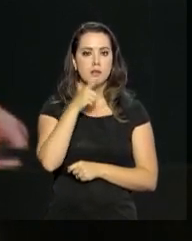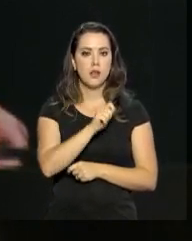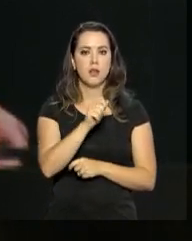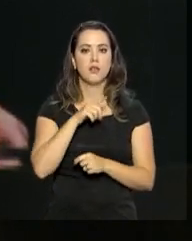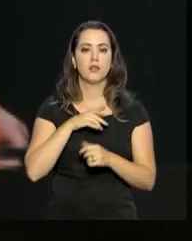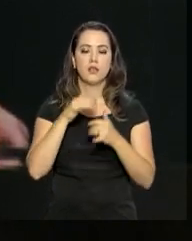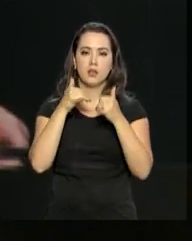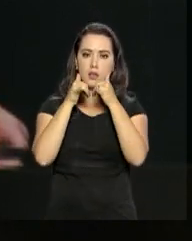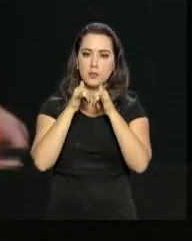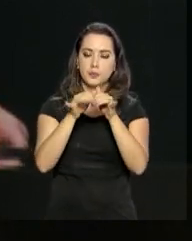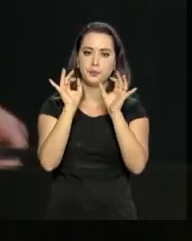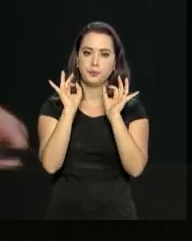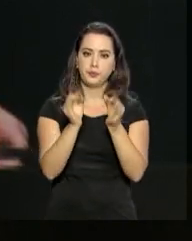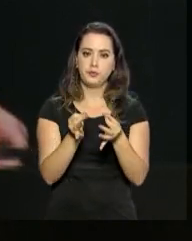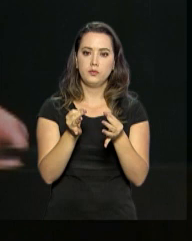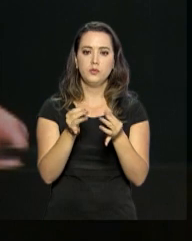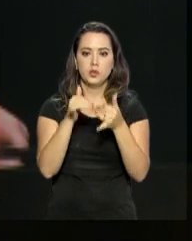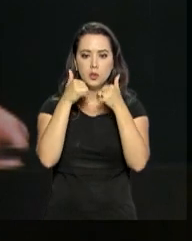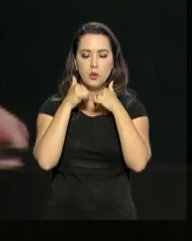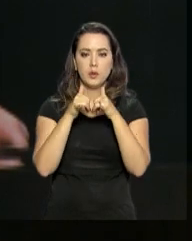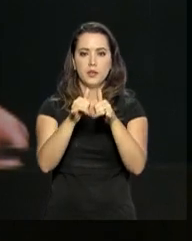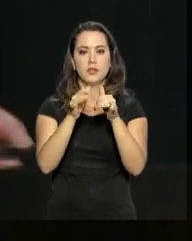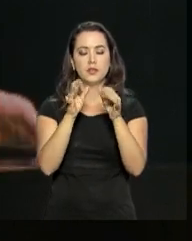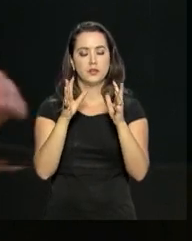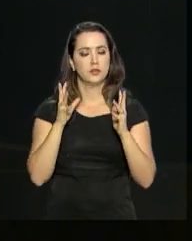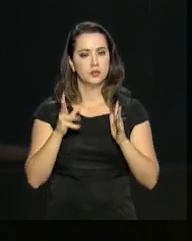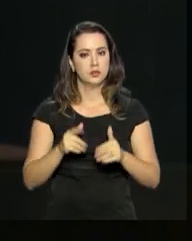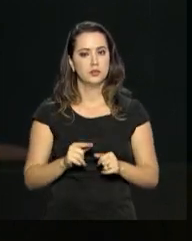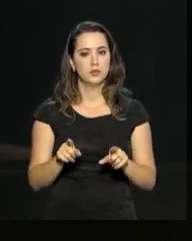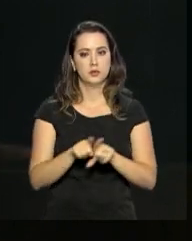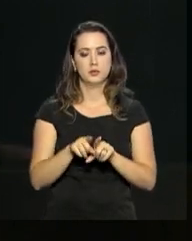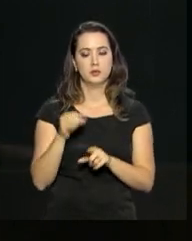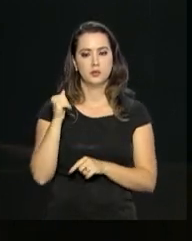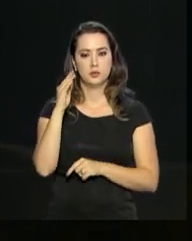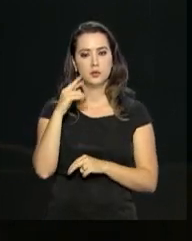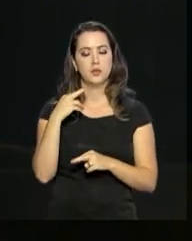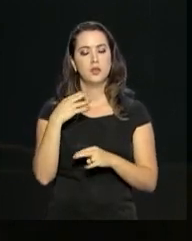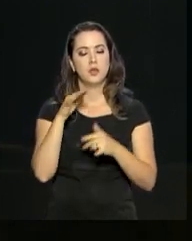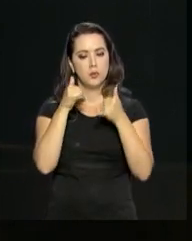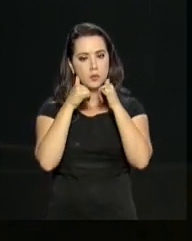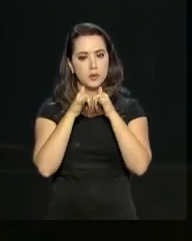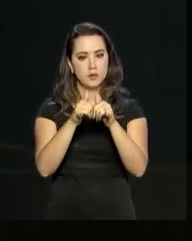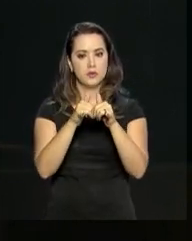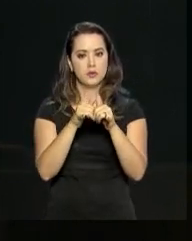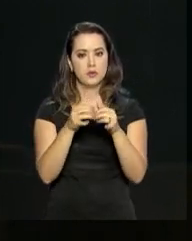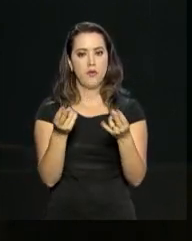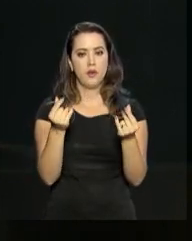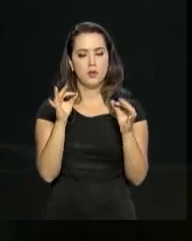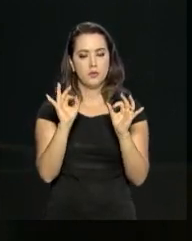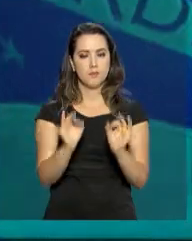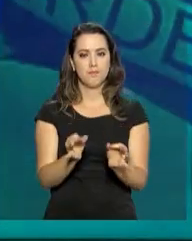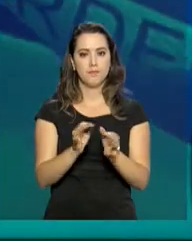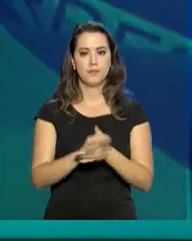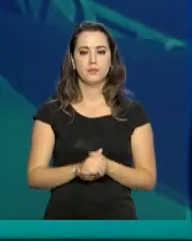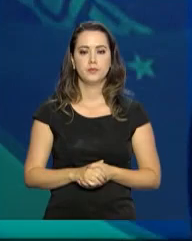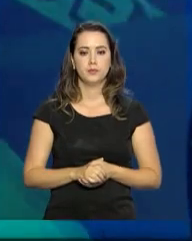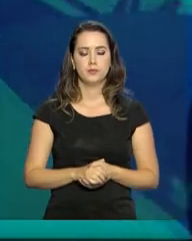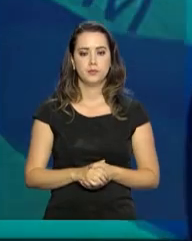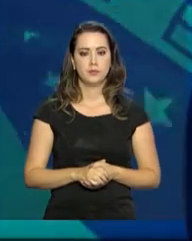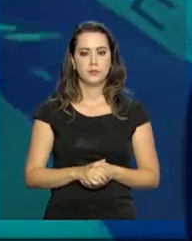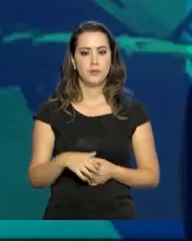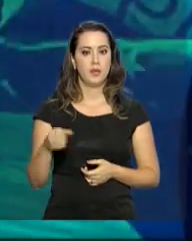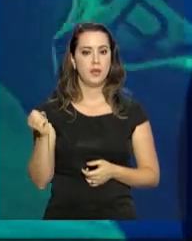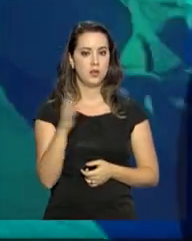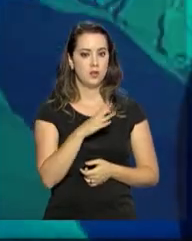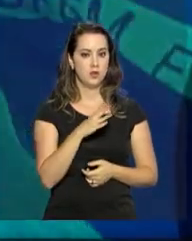de qualidade uma energia limpa e sobretudo uma energia a preço justo as